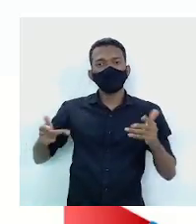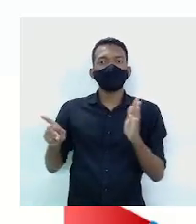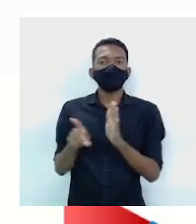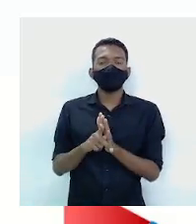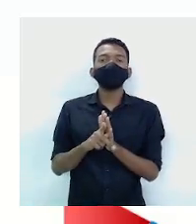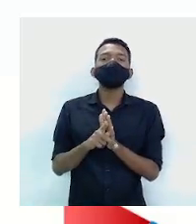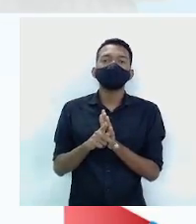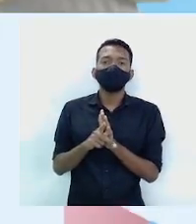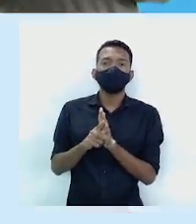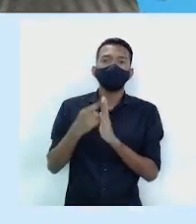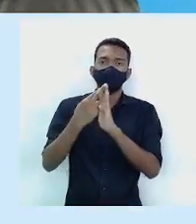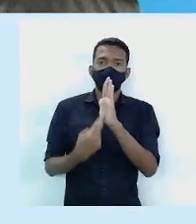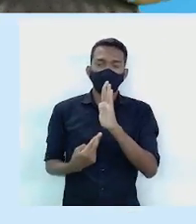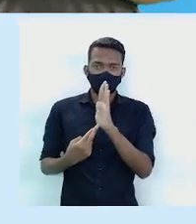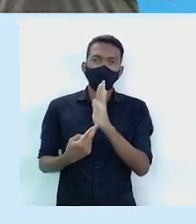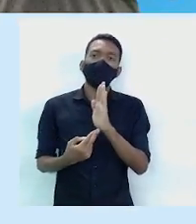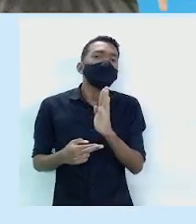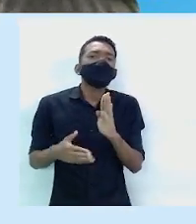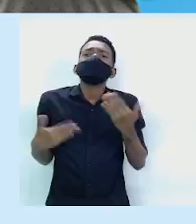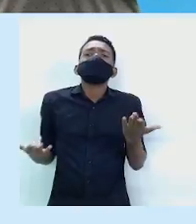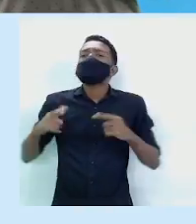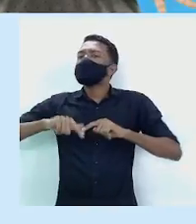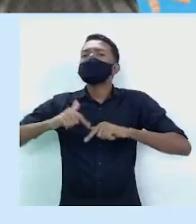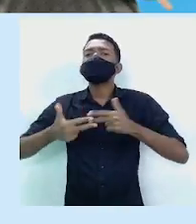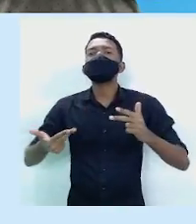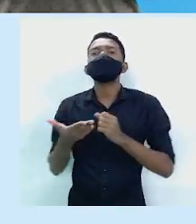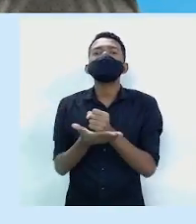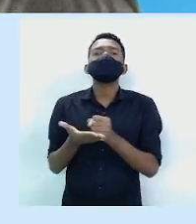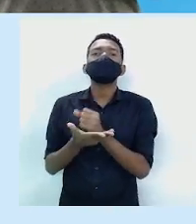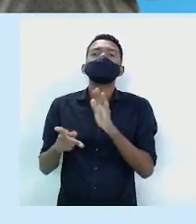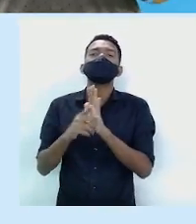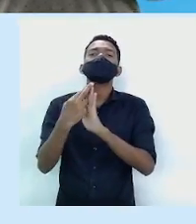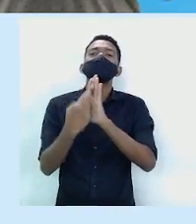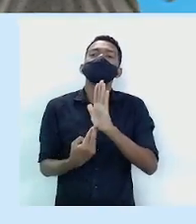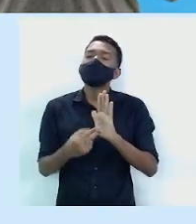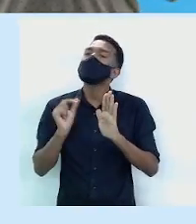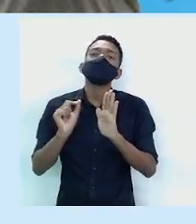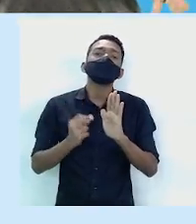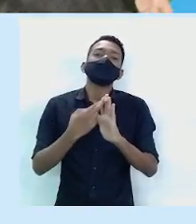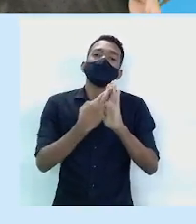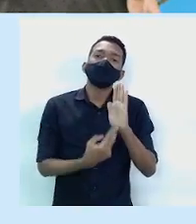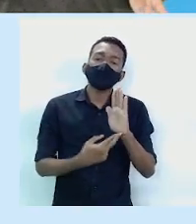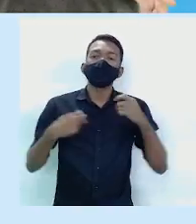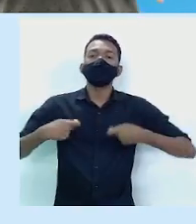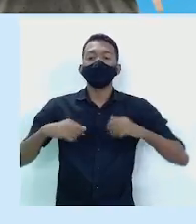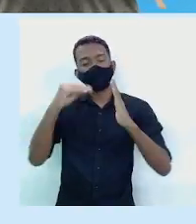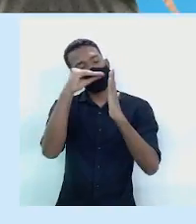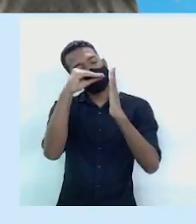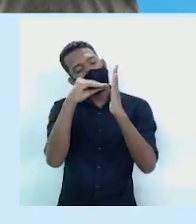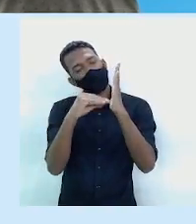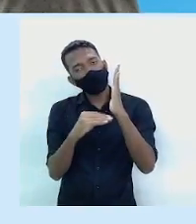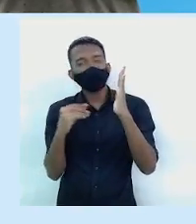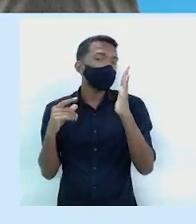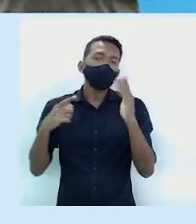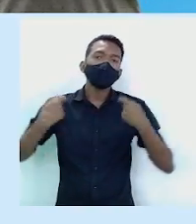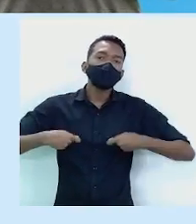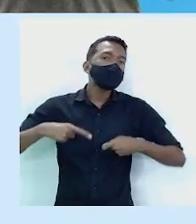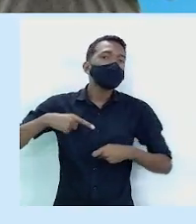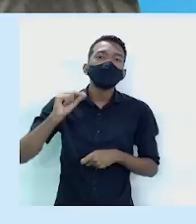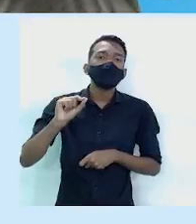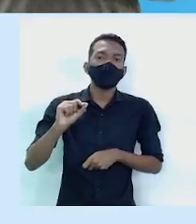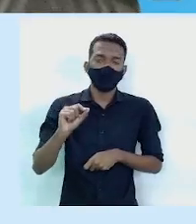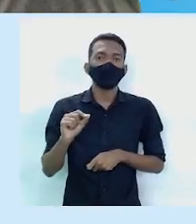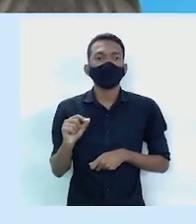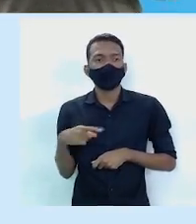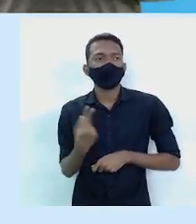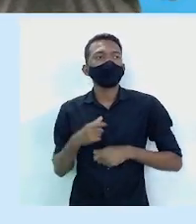vamos entender aqui comigo quais são os elementos básicos de um roteiro. O que é que um roteiro deve ter para que nós consigamos,